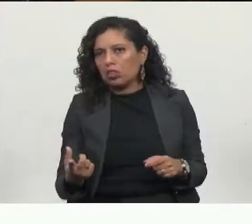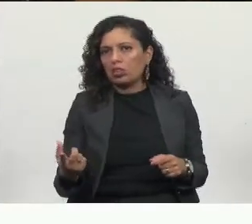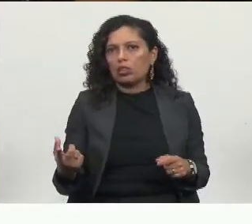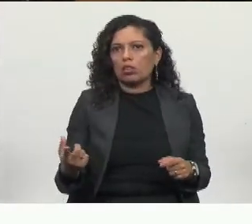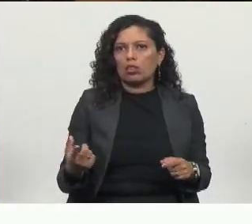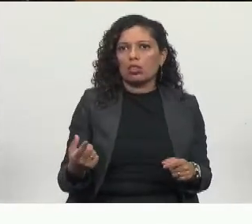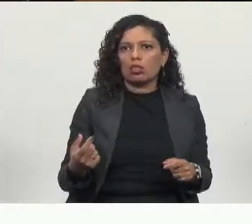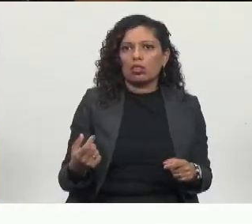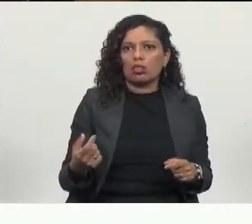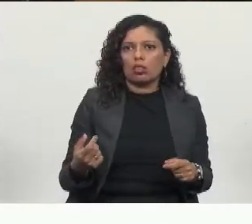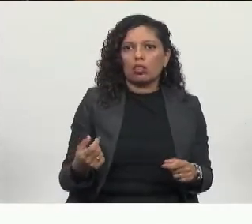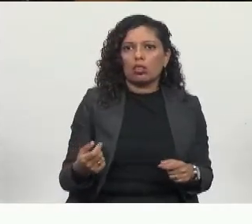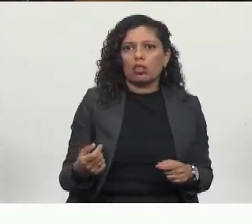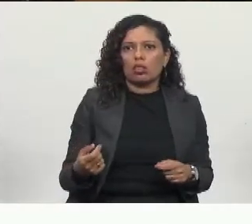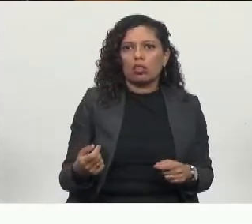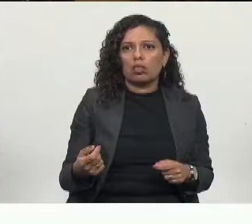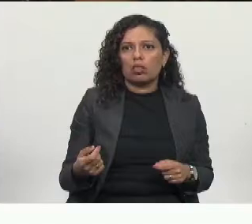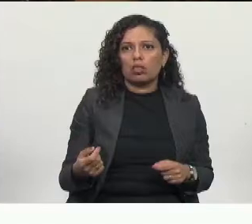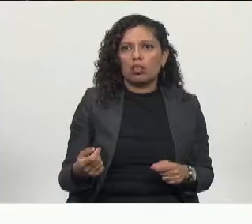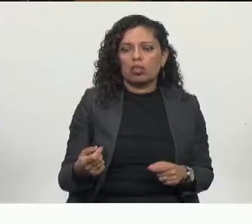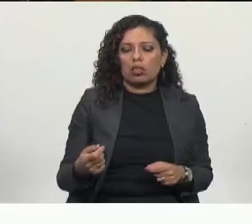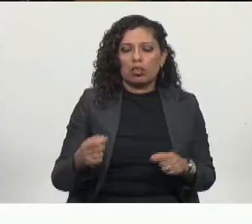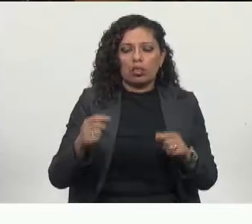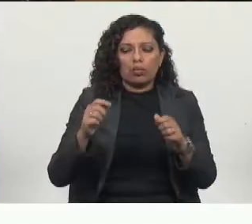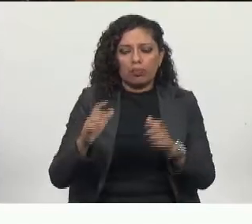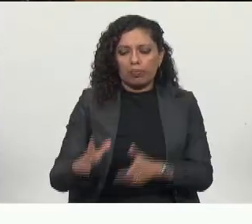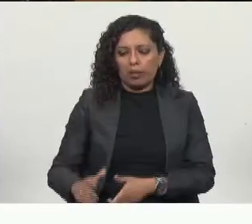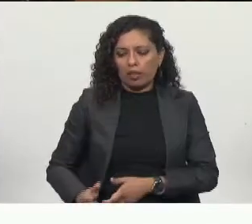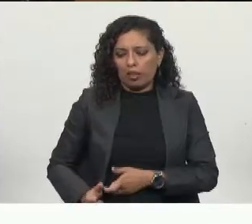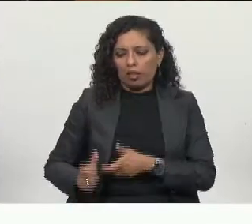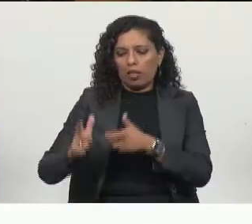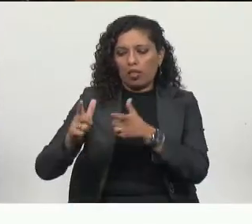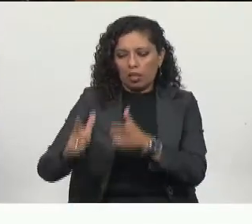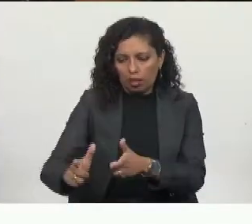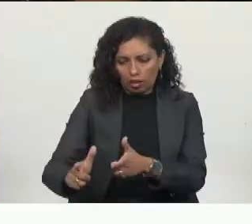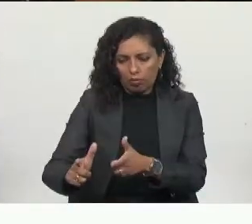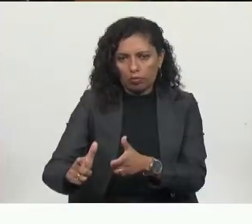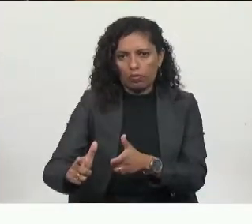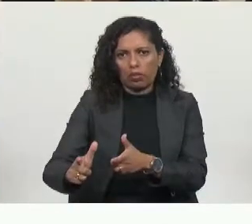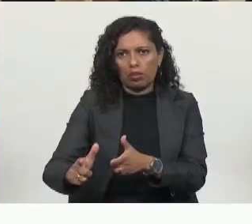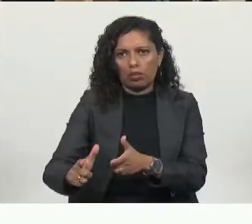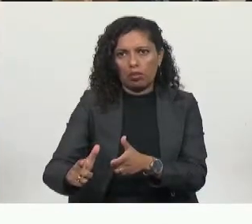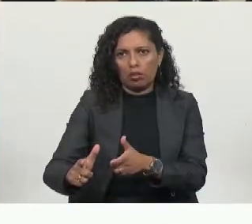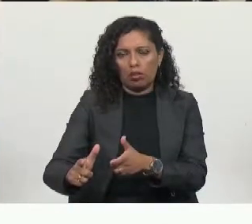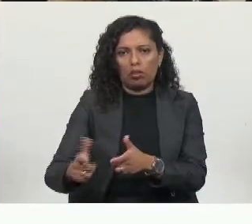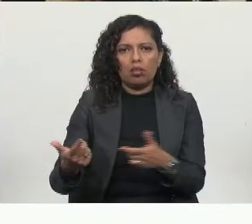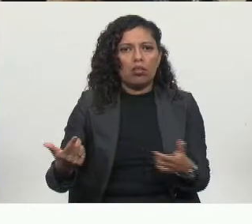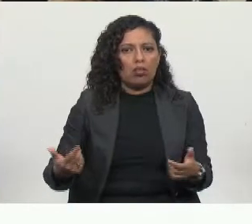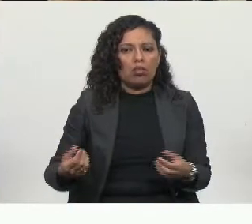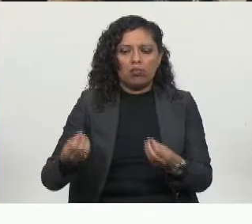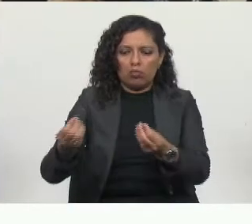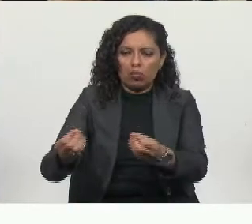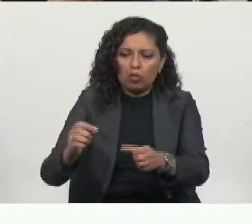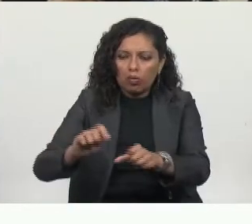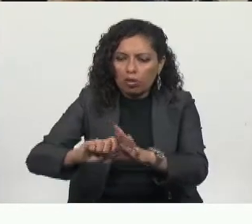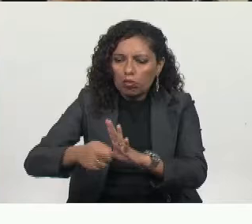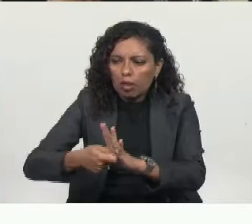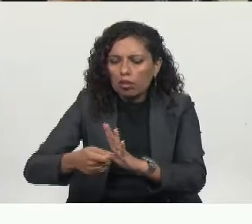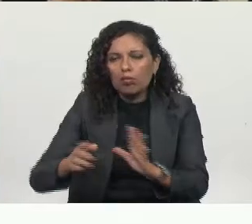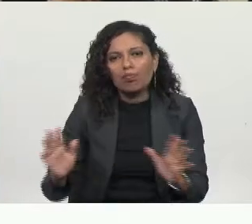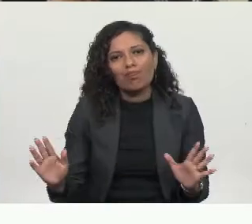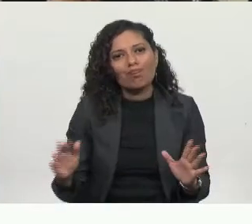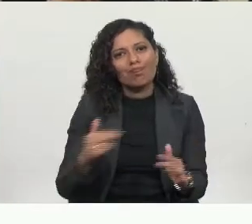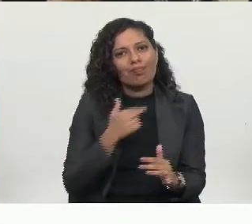com um cara que está desarmado e tem um cadeadinho? E te revistar em plenário, te dar uma dura, uma geral, ainda... Muito constrangedor, né?